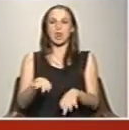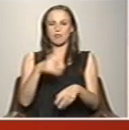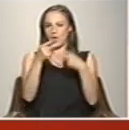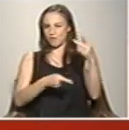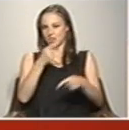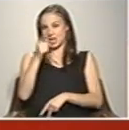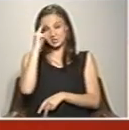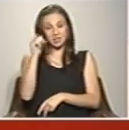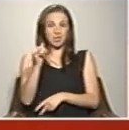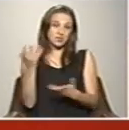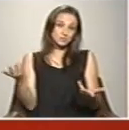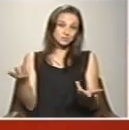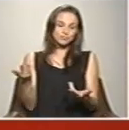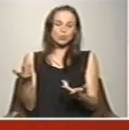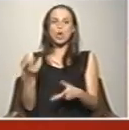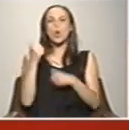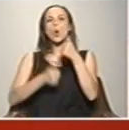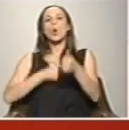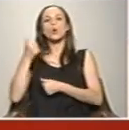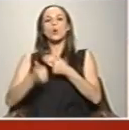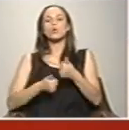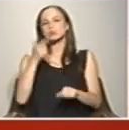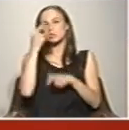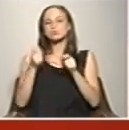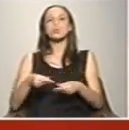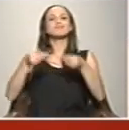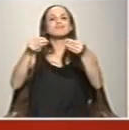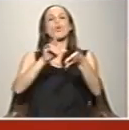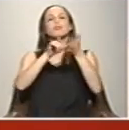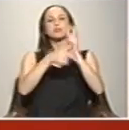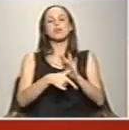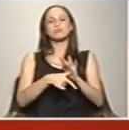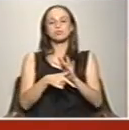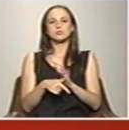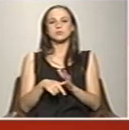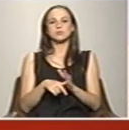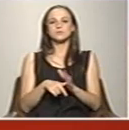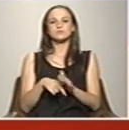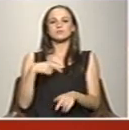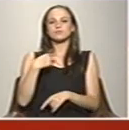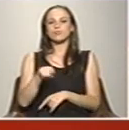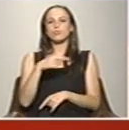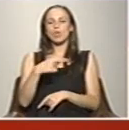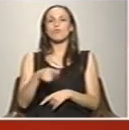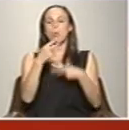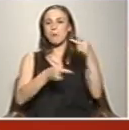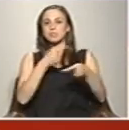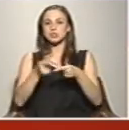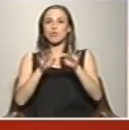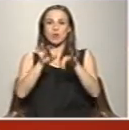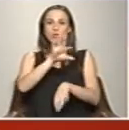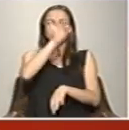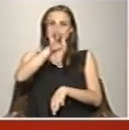a grande distinção é mesmo essa. Enquanto com um concurso de negócios as pessoas chegam com o projeto, vão a um pitch intermédio, um pitch final e são selecionadas as melhores